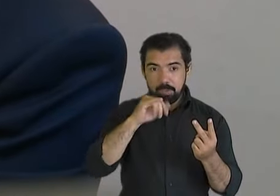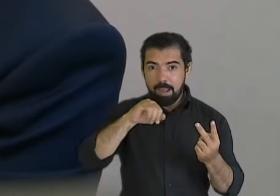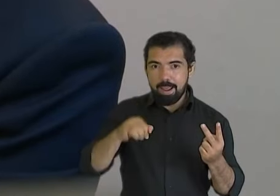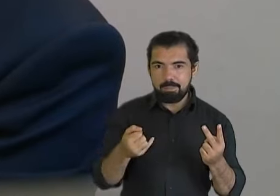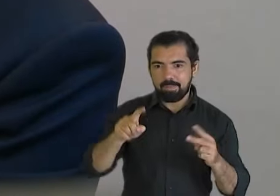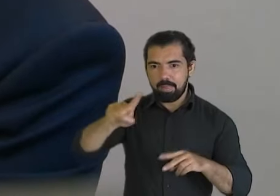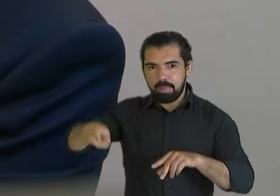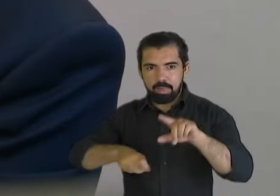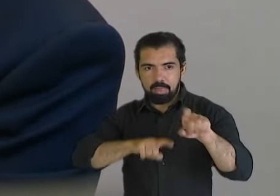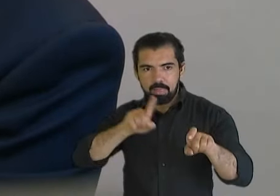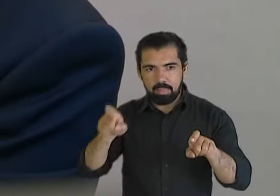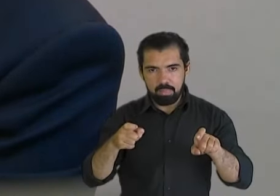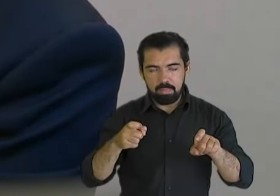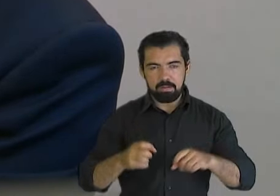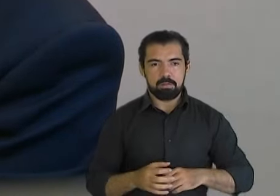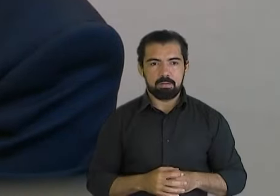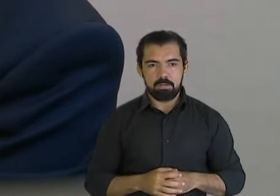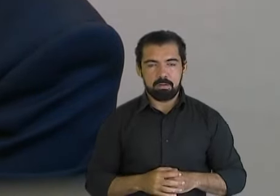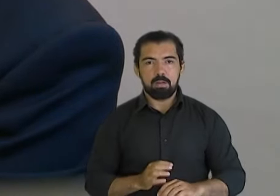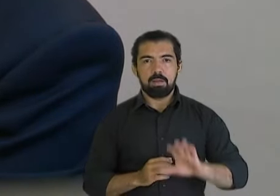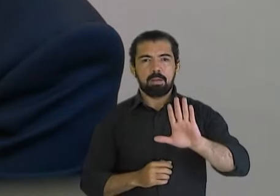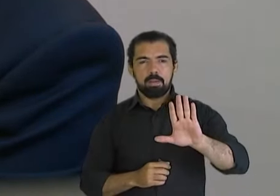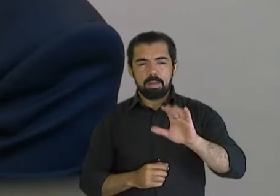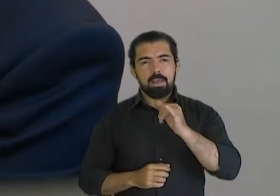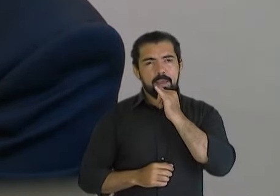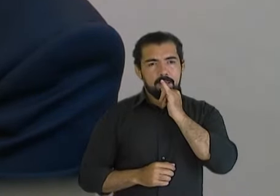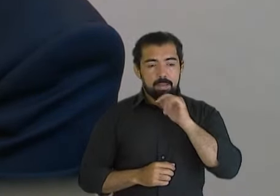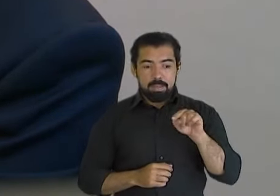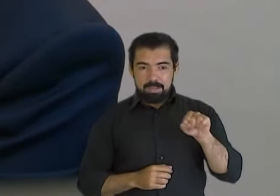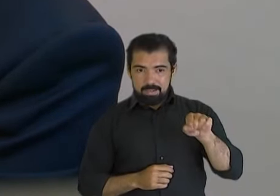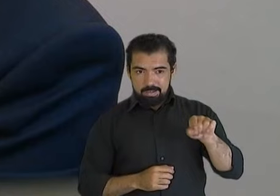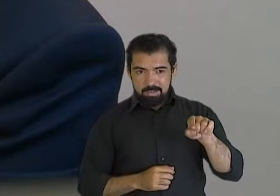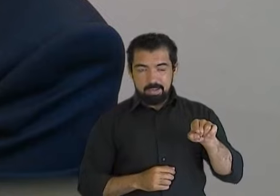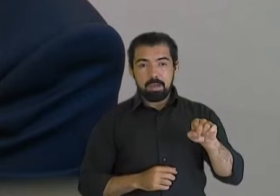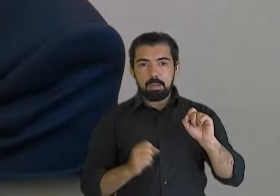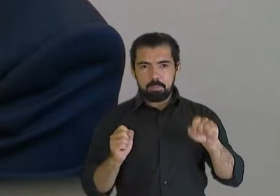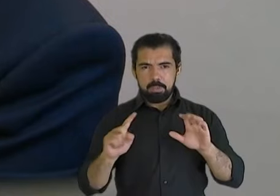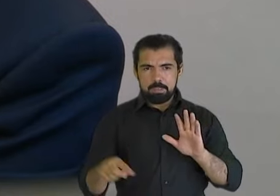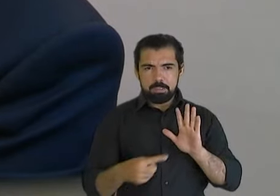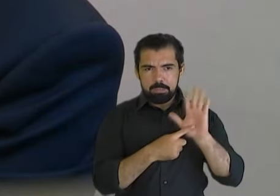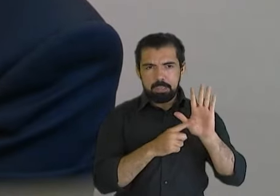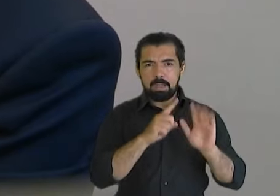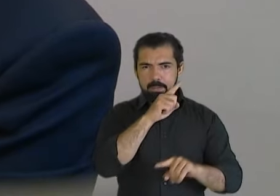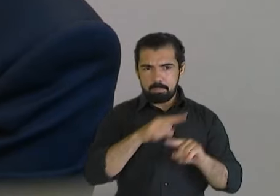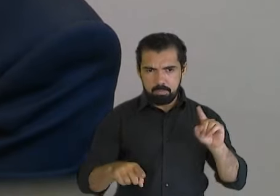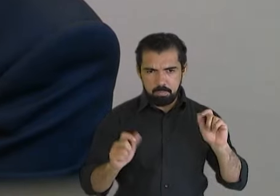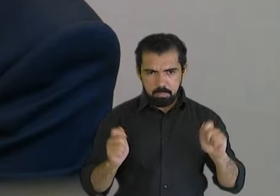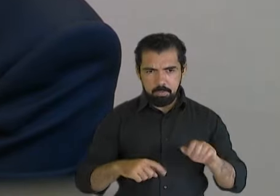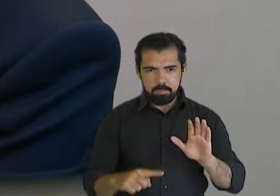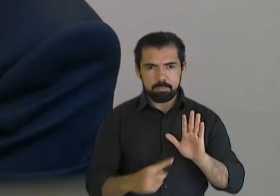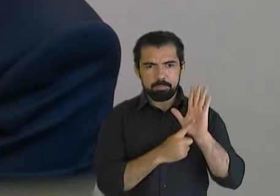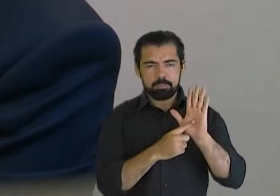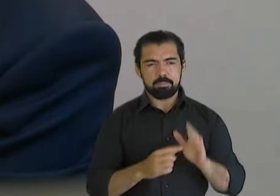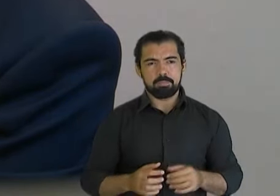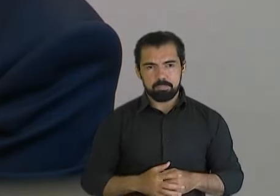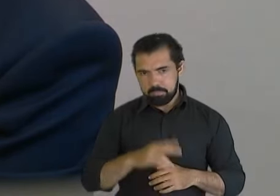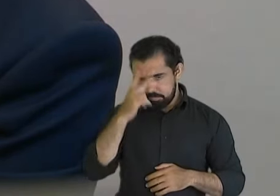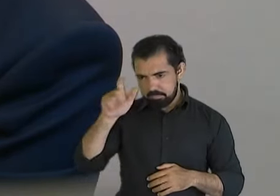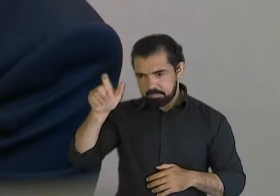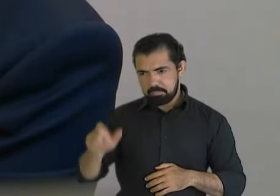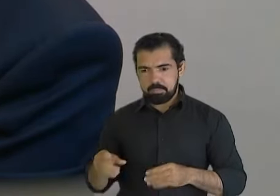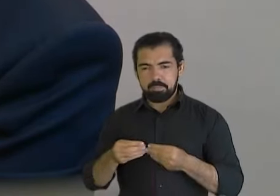jogos, eles podem ser denunciados, mesmo eles sendo proibidos? Existe alguma forma de fazer a denúncia? Pronto. A pessoa se